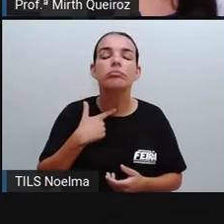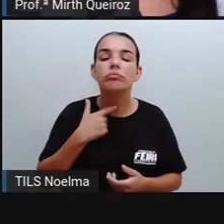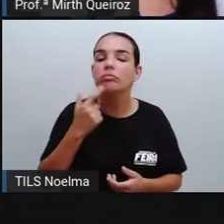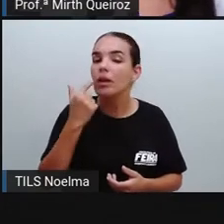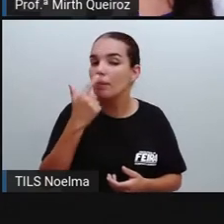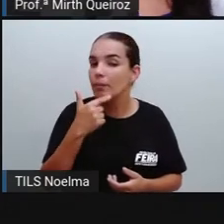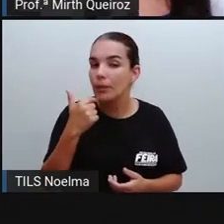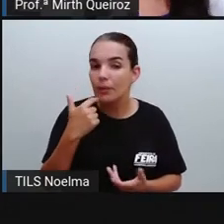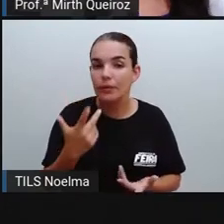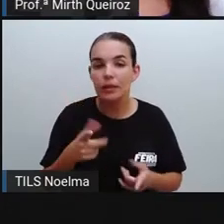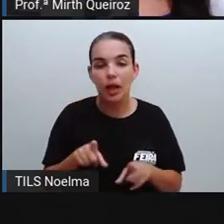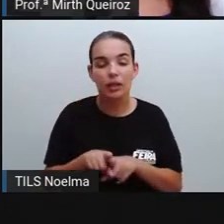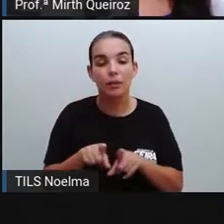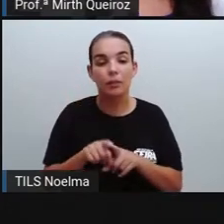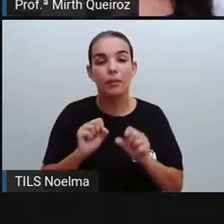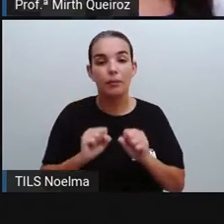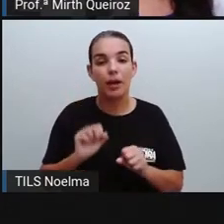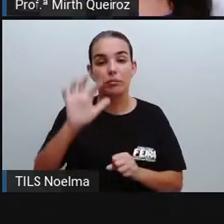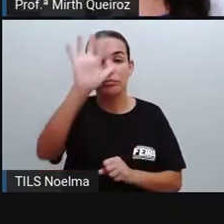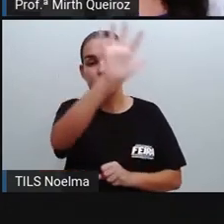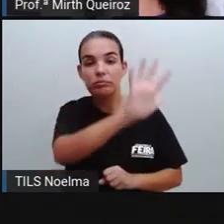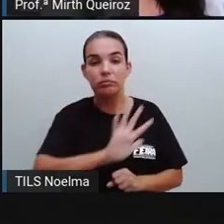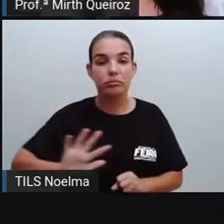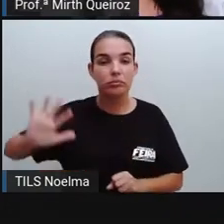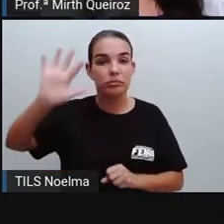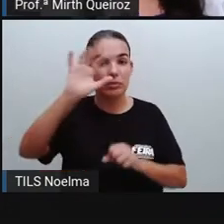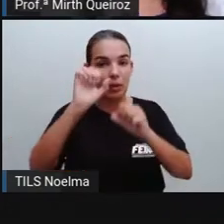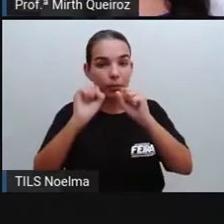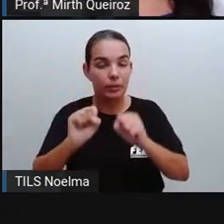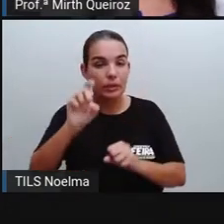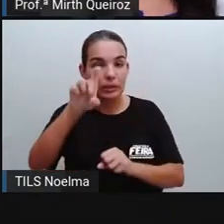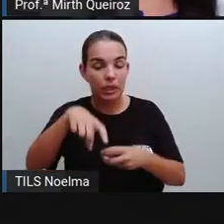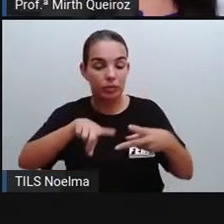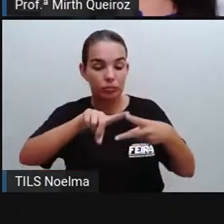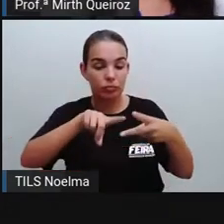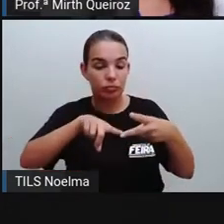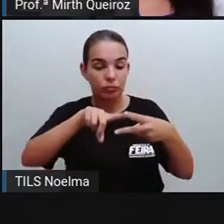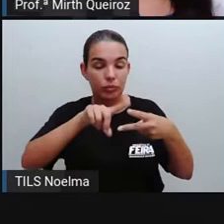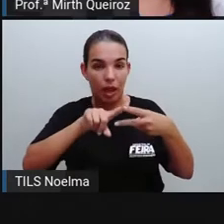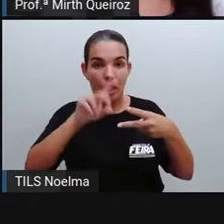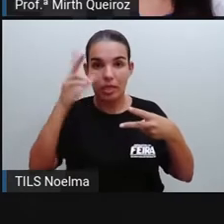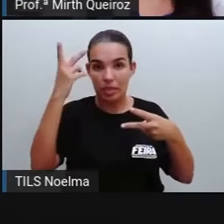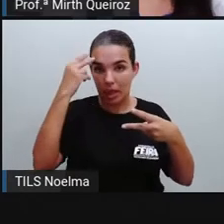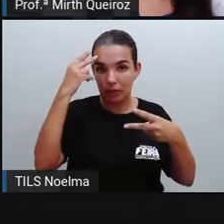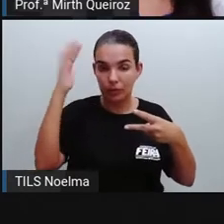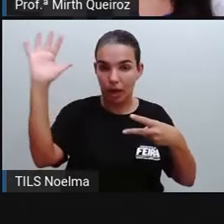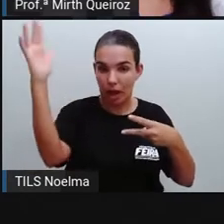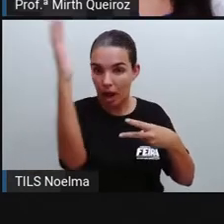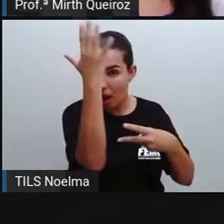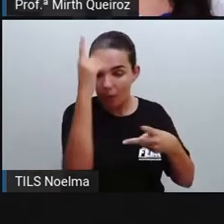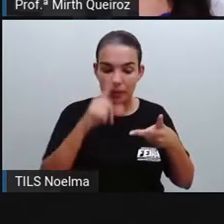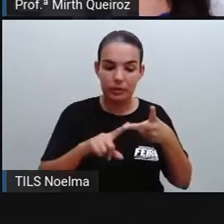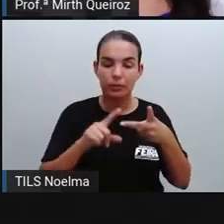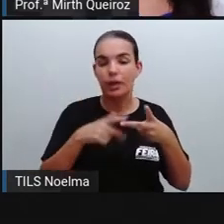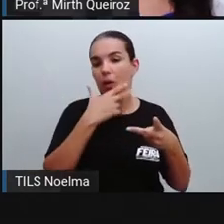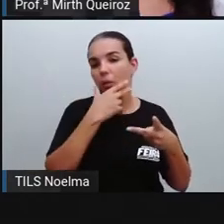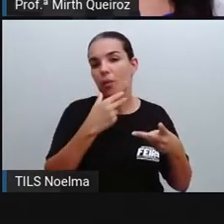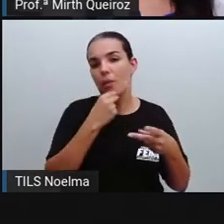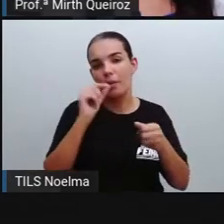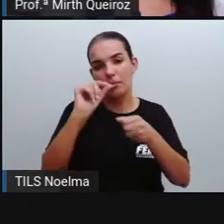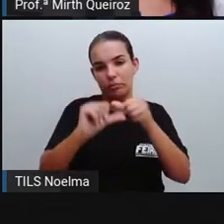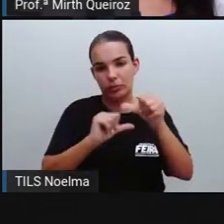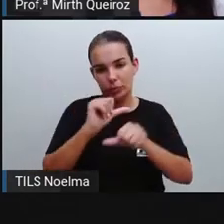ali. As paisagens, elas podem ser naturais e humanizadas, como a gente pode ver. As